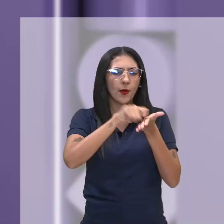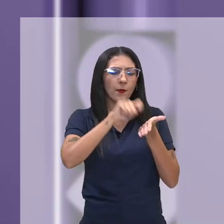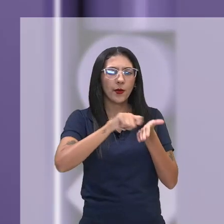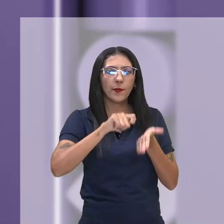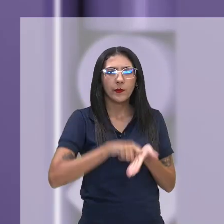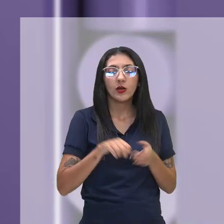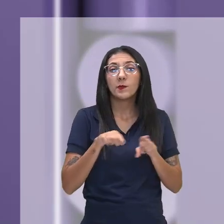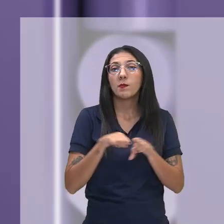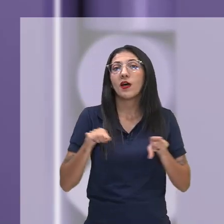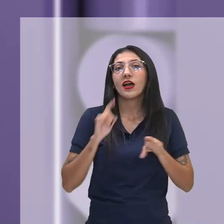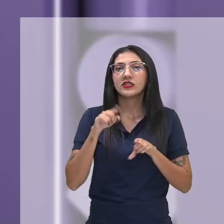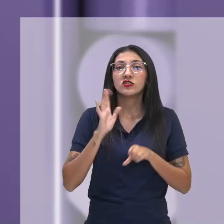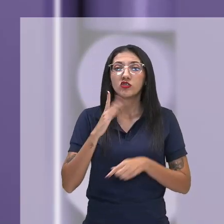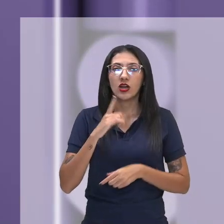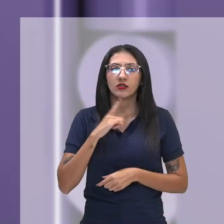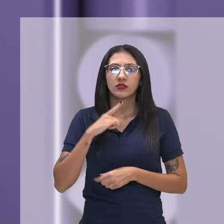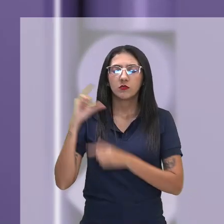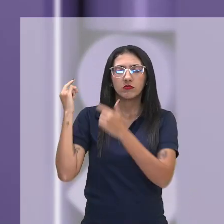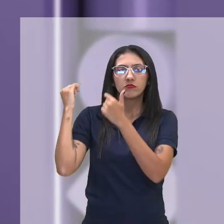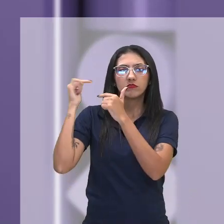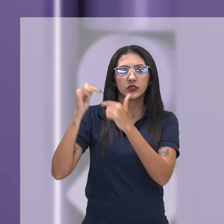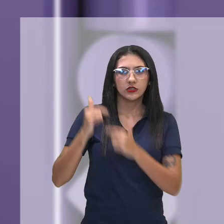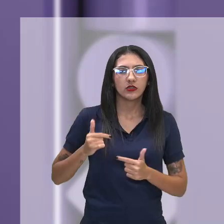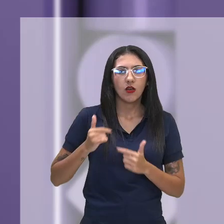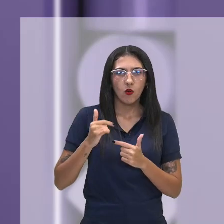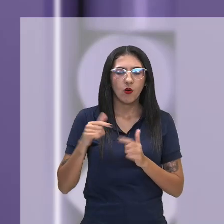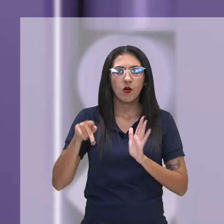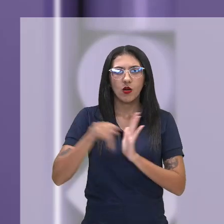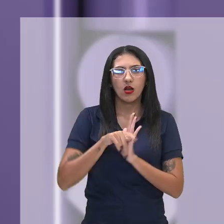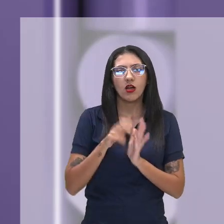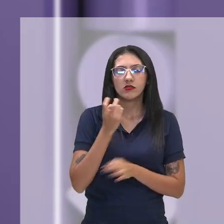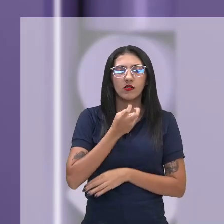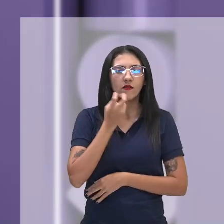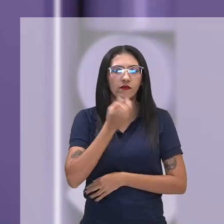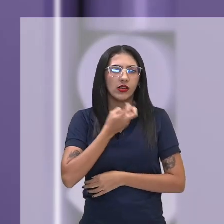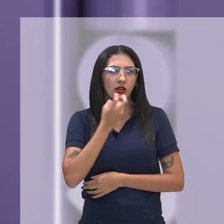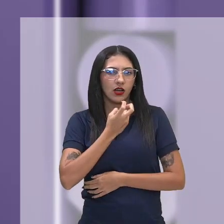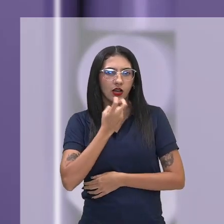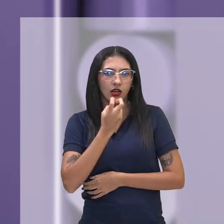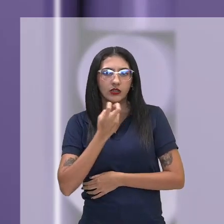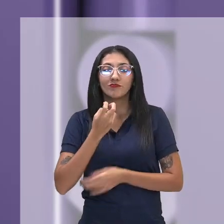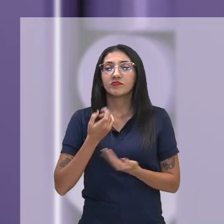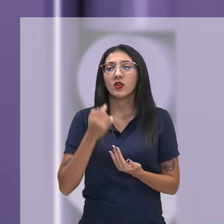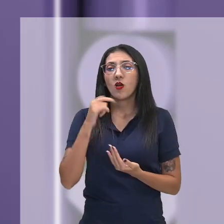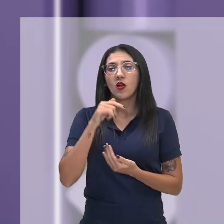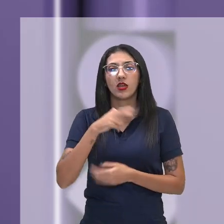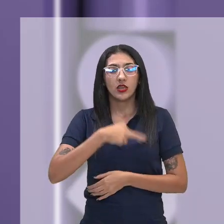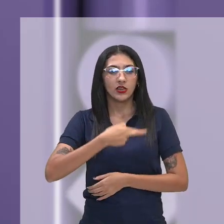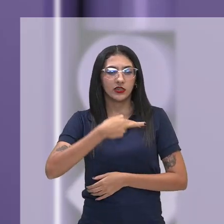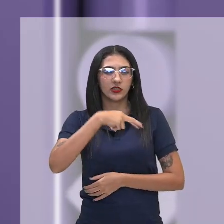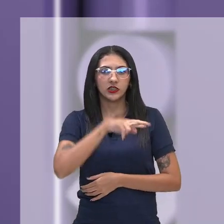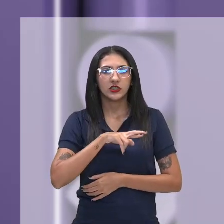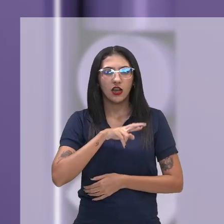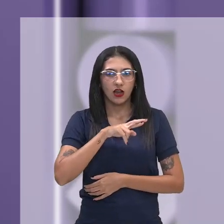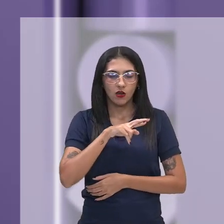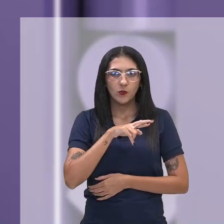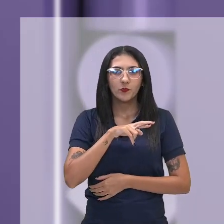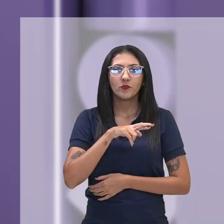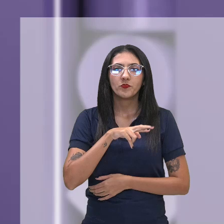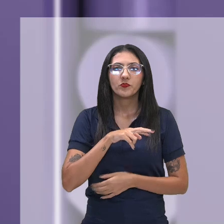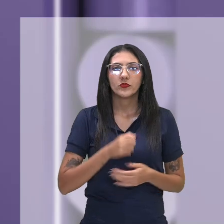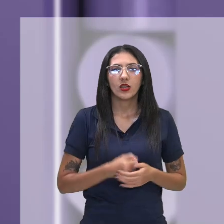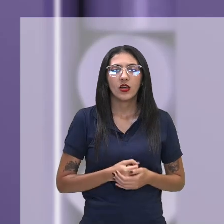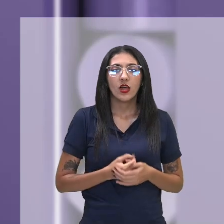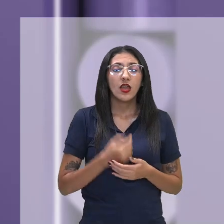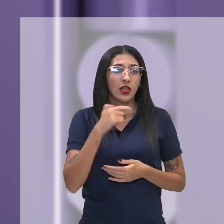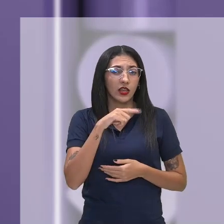como tradição oral, nasce com a oralidade, a cultura japonesa, a sua religião própria, o shintoísmo, eles